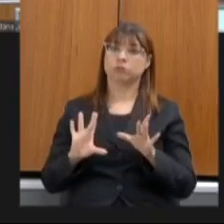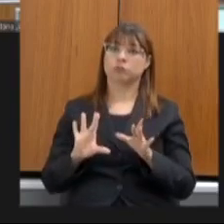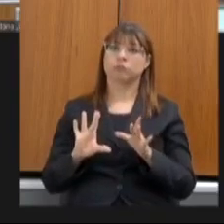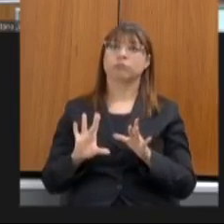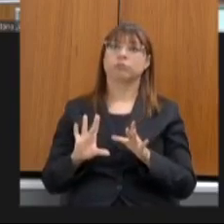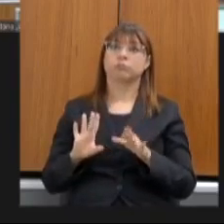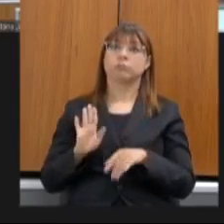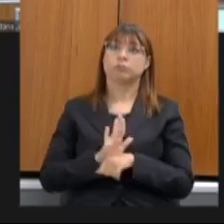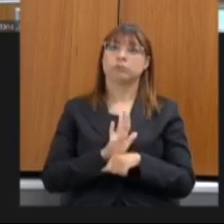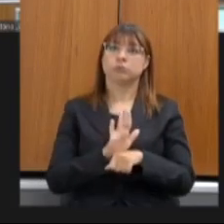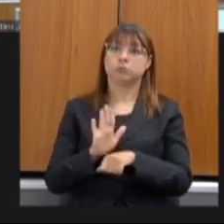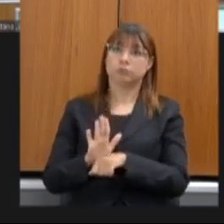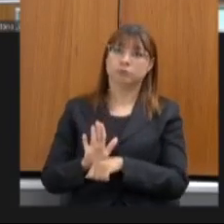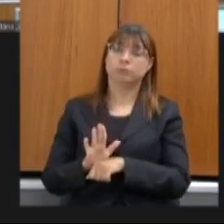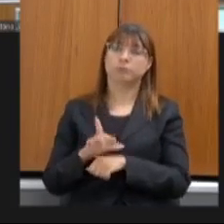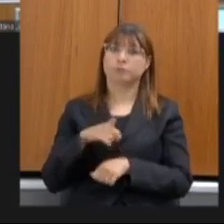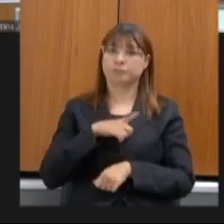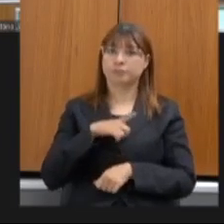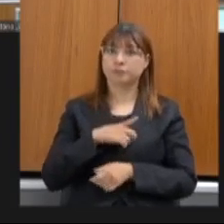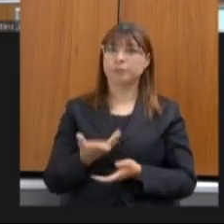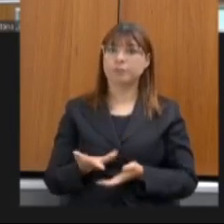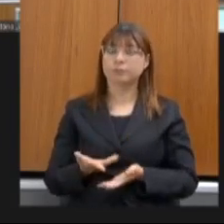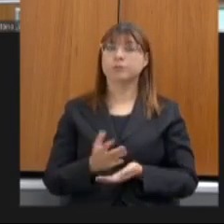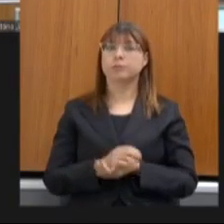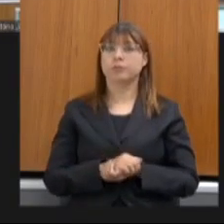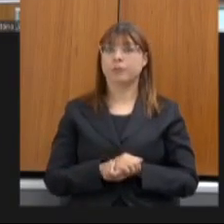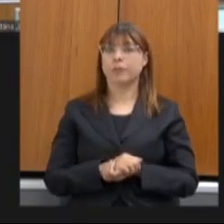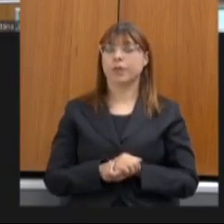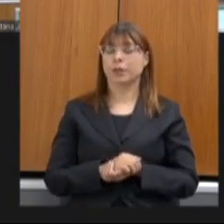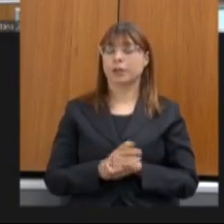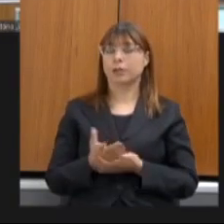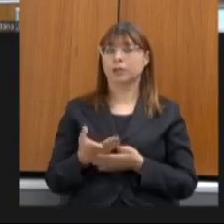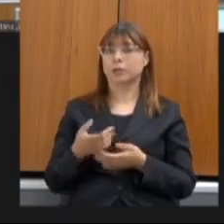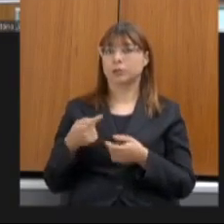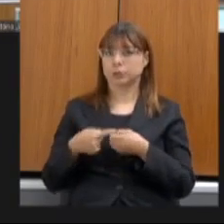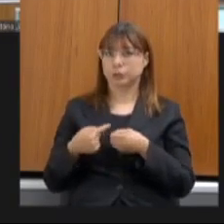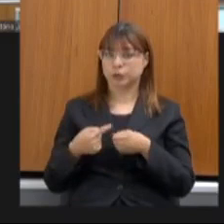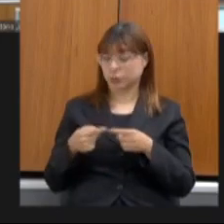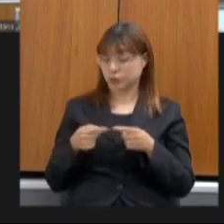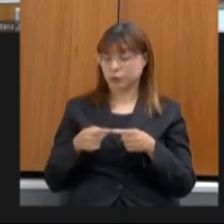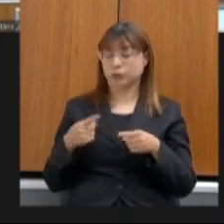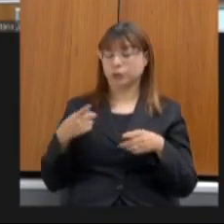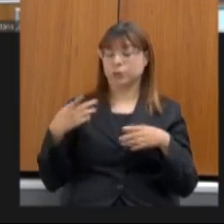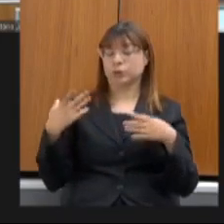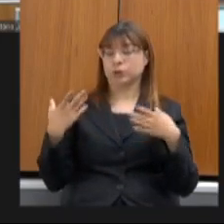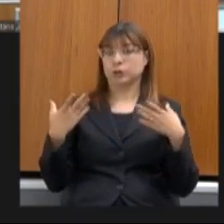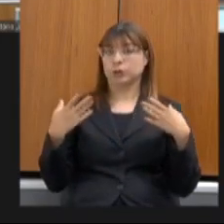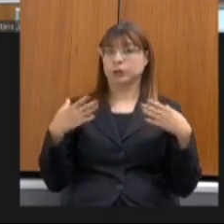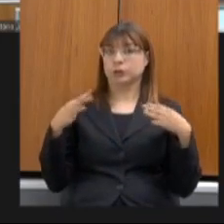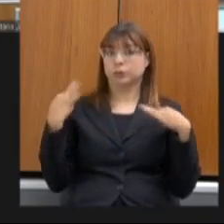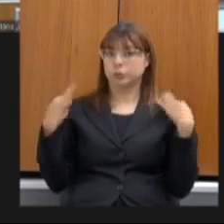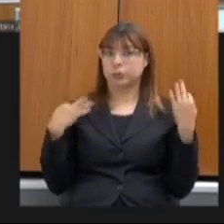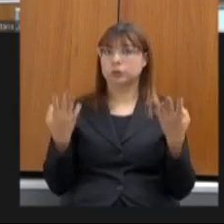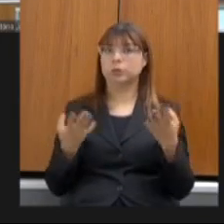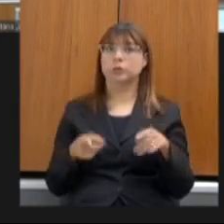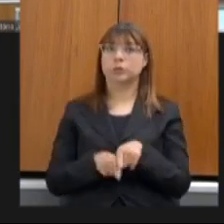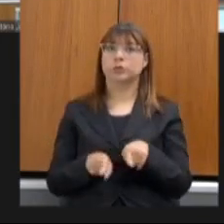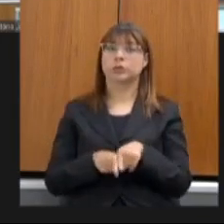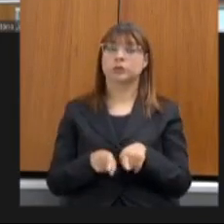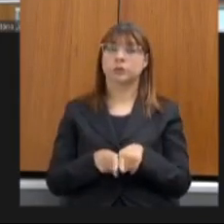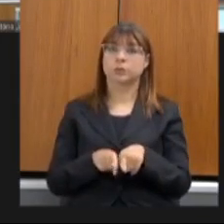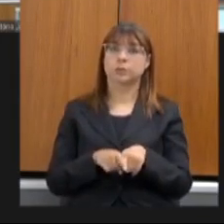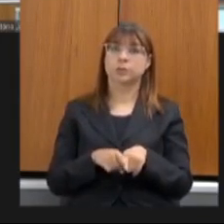Ramos de atividades da cadeia de turismo 71 conto milhões de recursos próprios do banco para